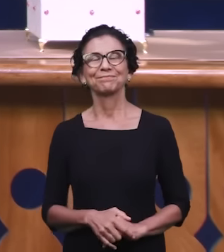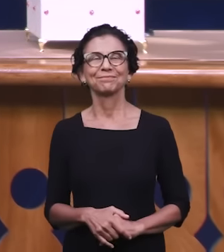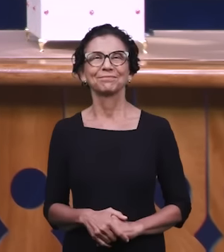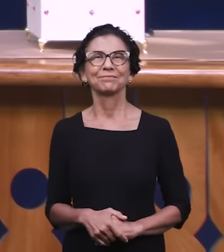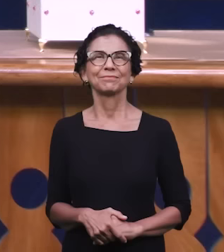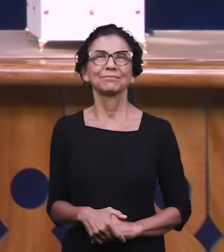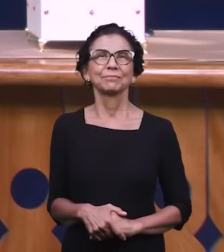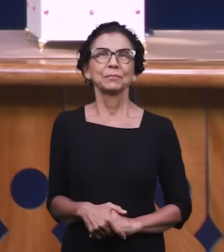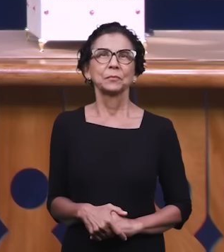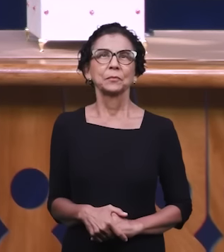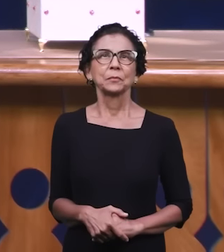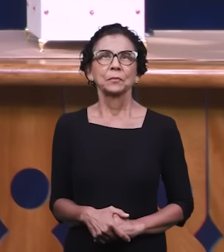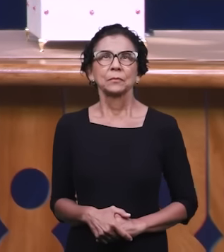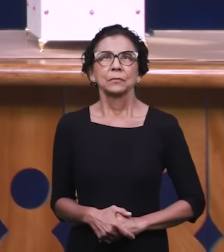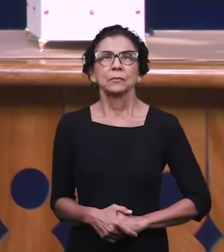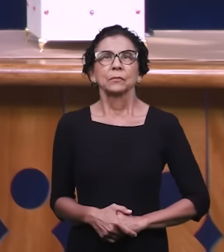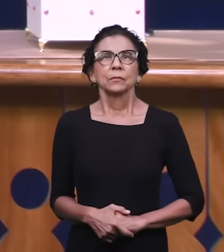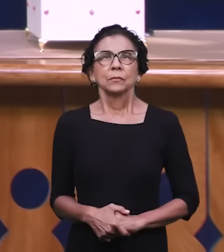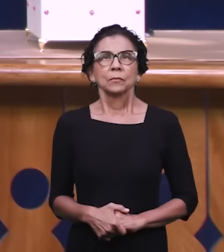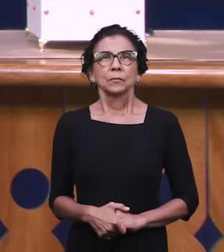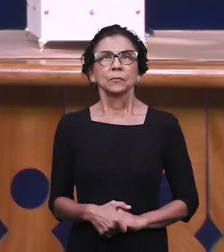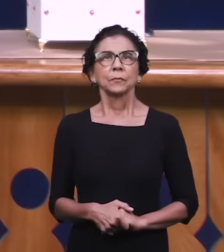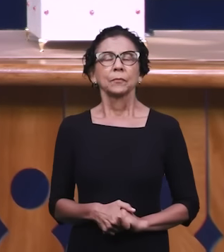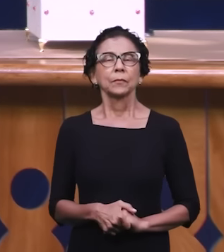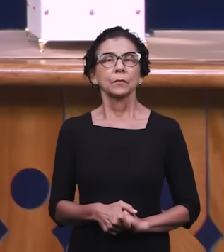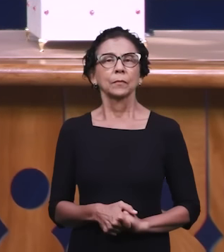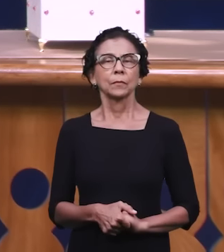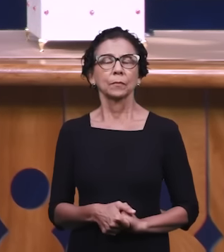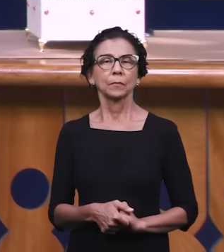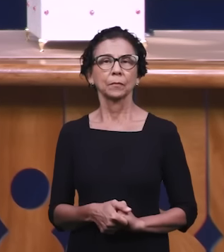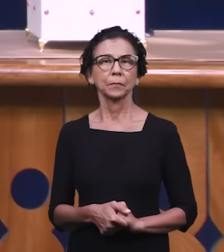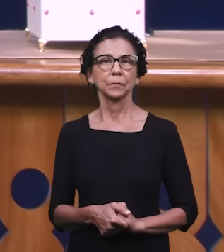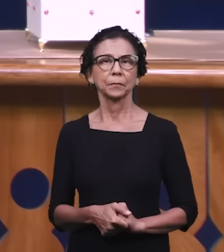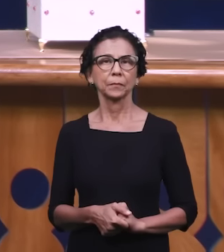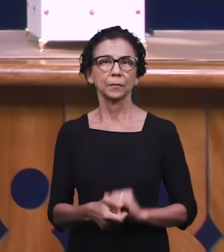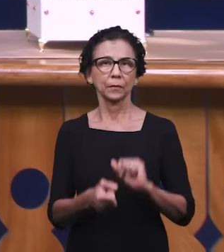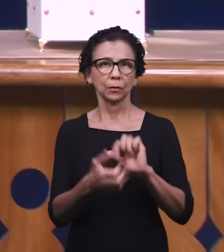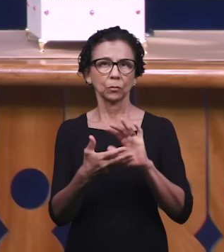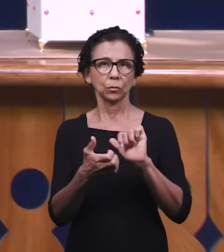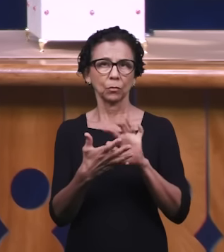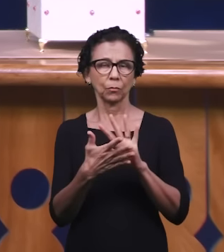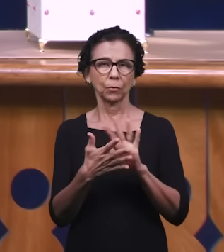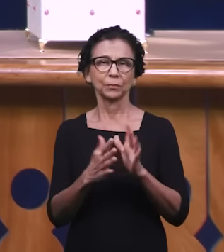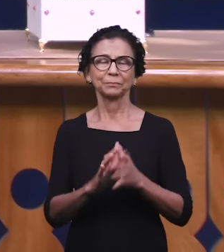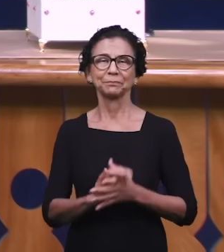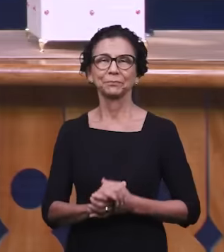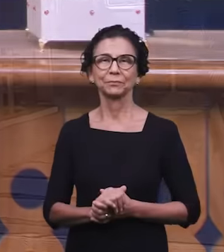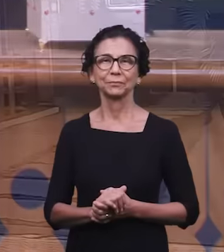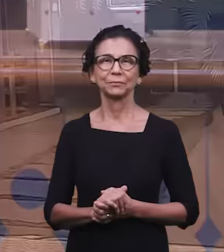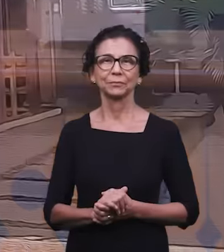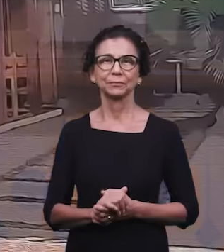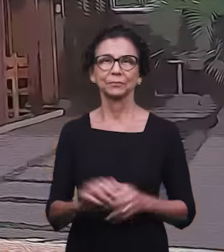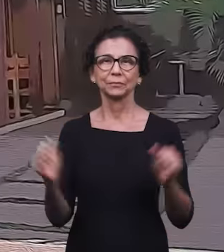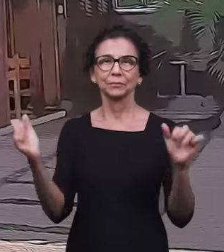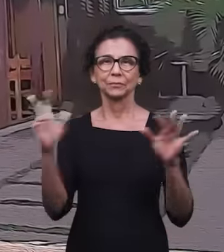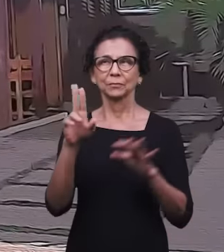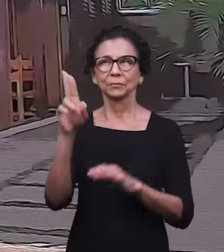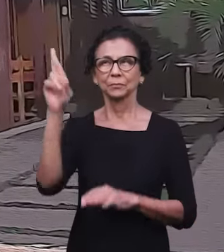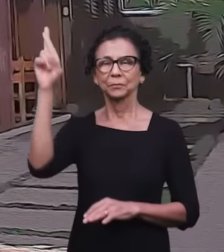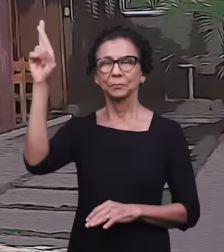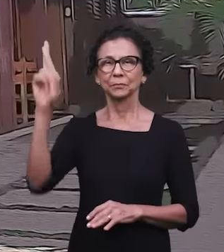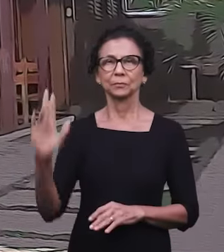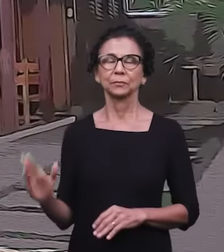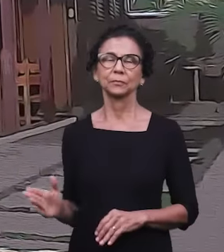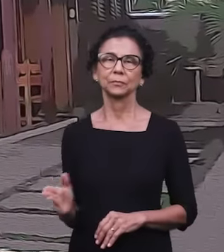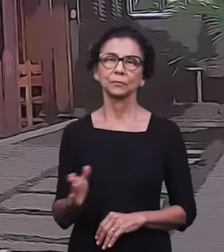Amém. Nós vamos ouvir um hino e participar também deste louvor em glorificação ao Senhor.